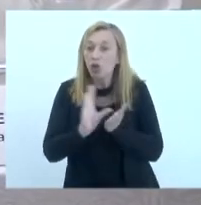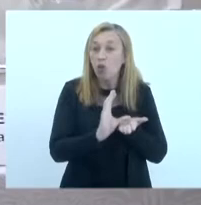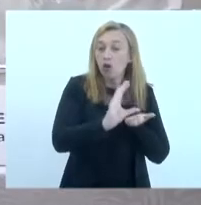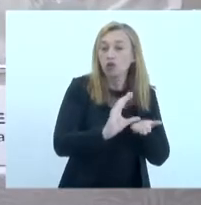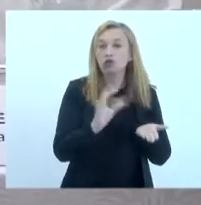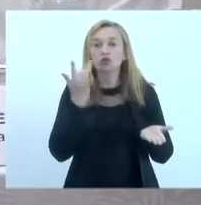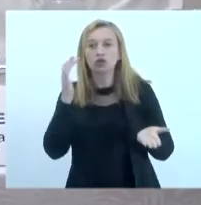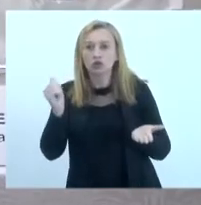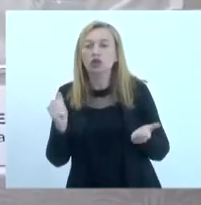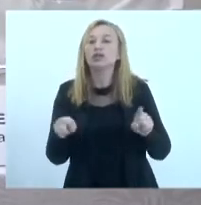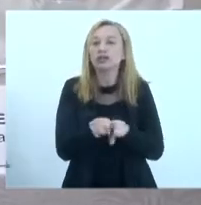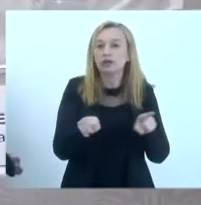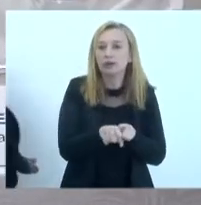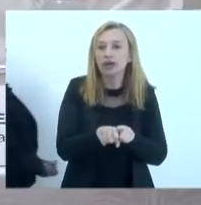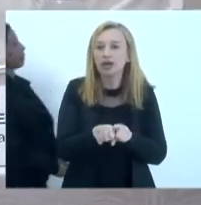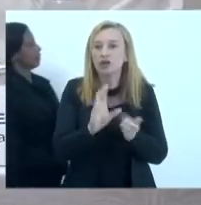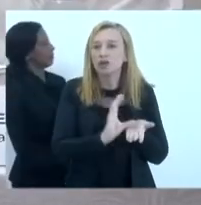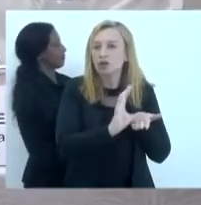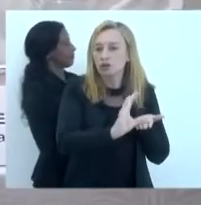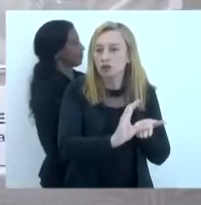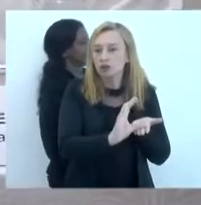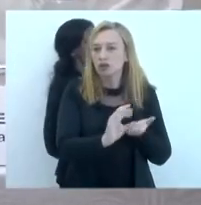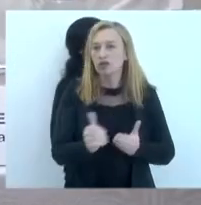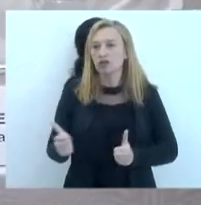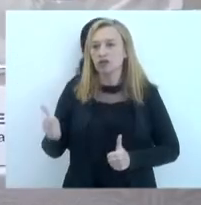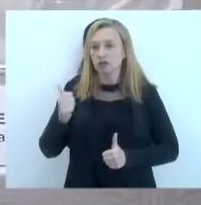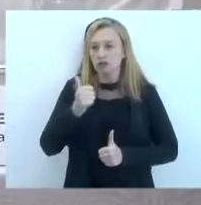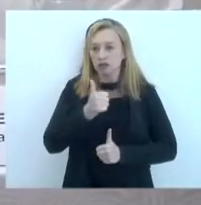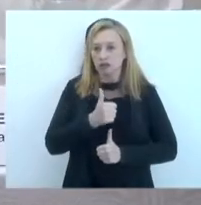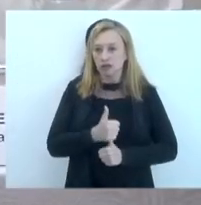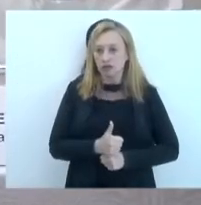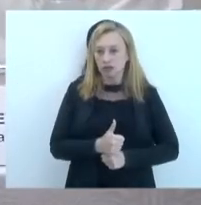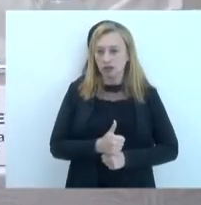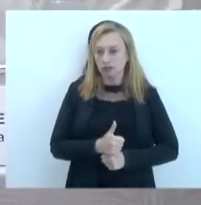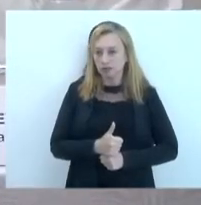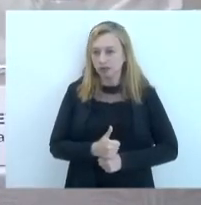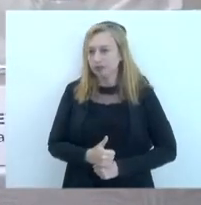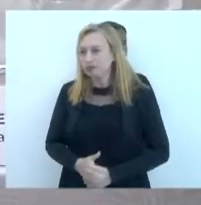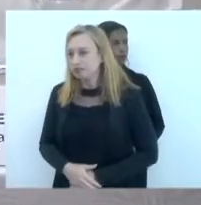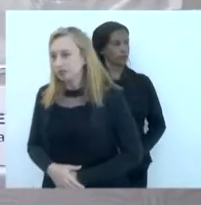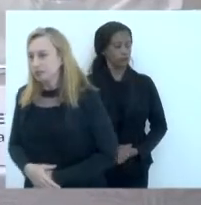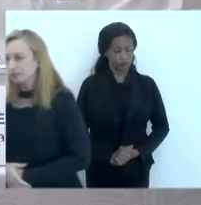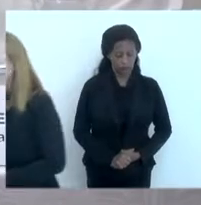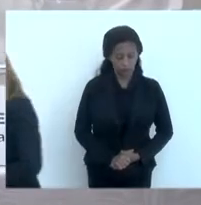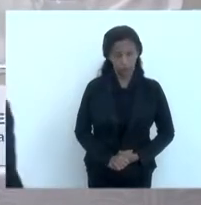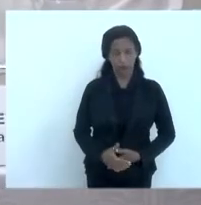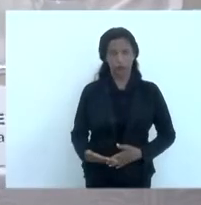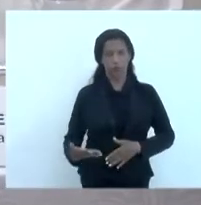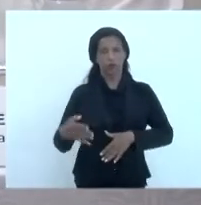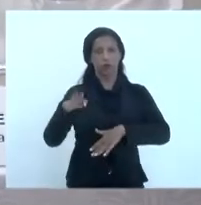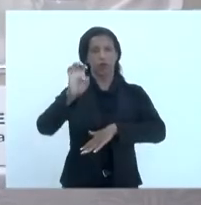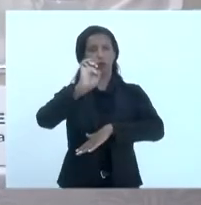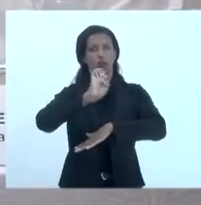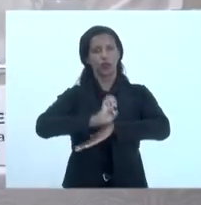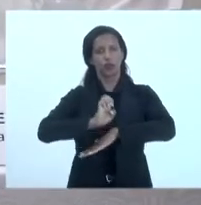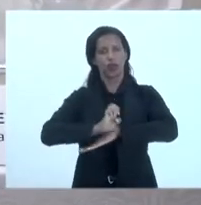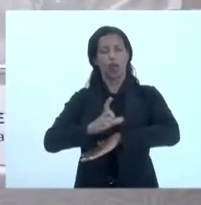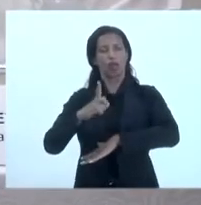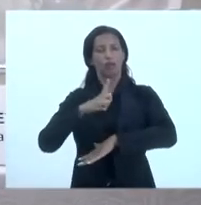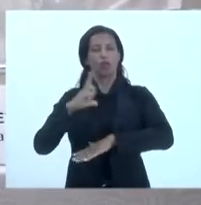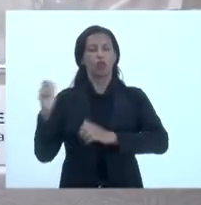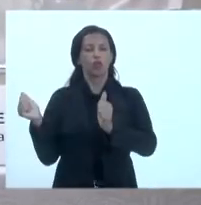Tesouro, também com recursos advindo de algumas demandas judiciais que o Estado tem com as